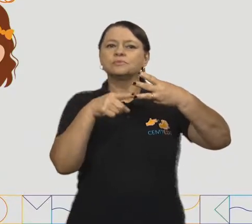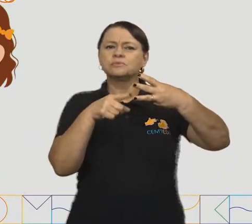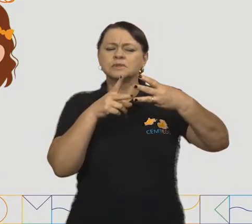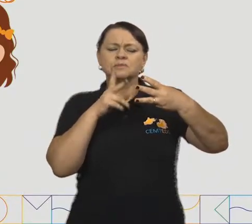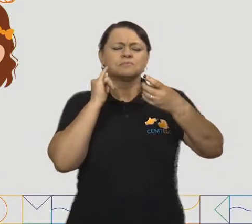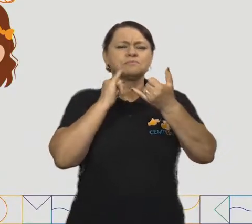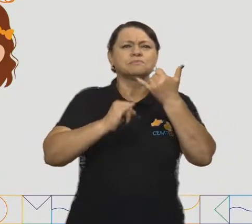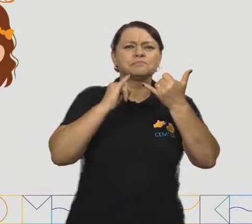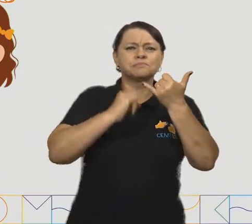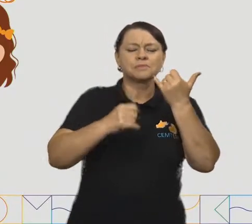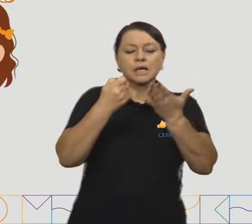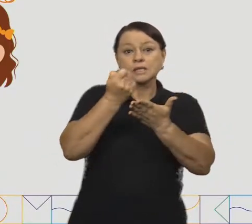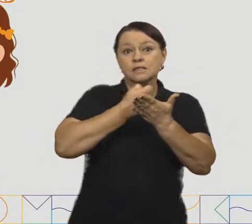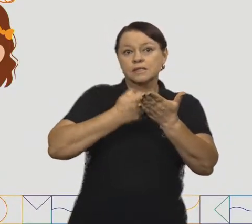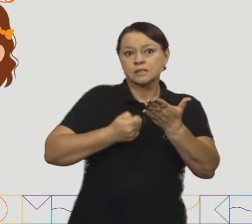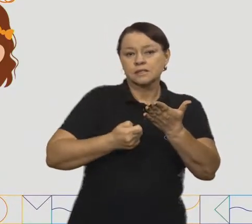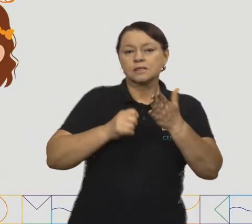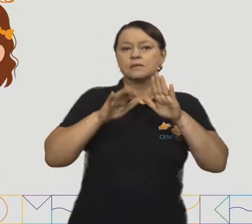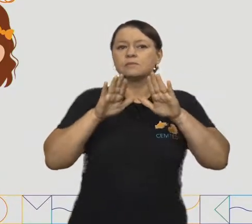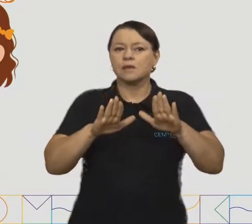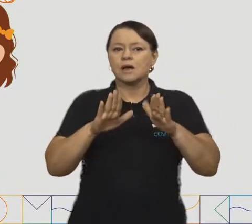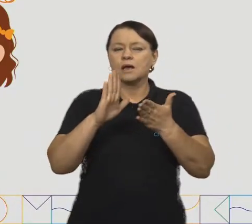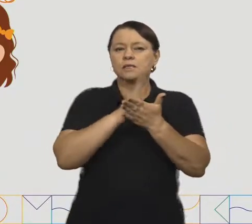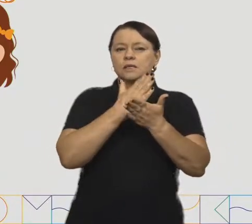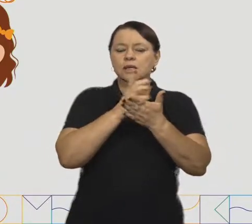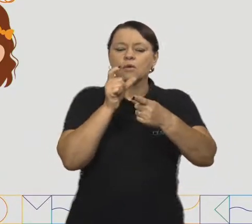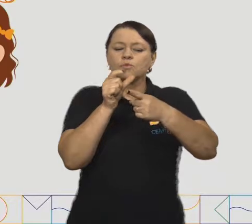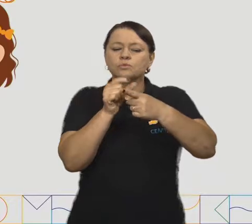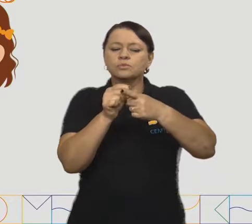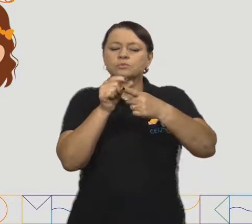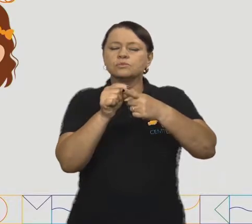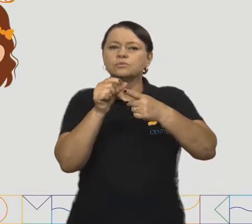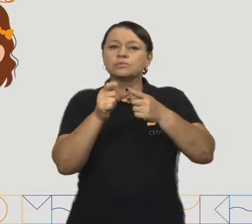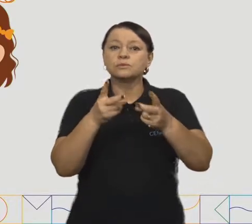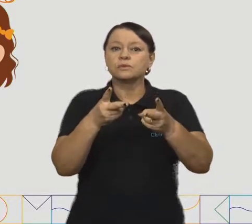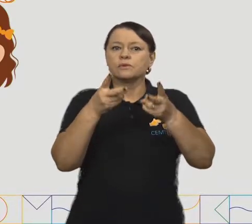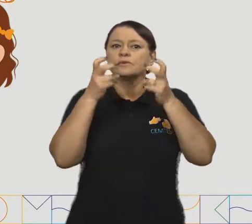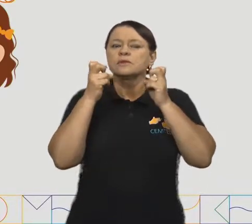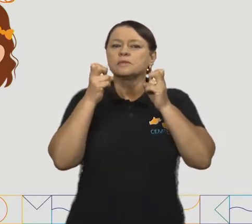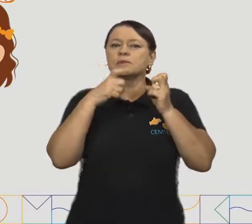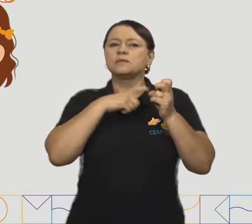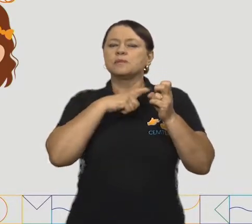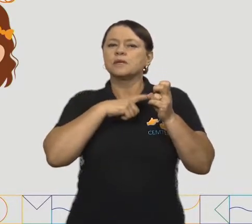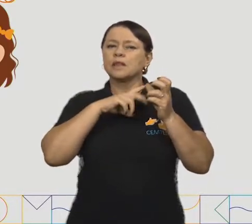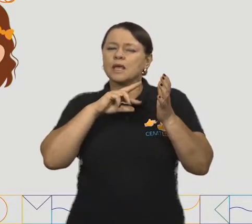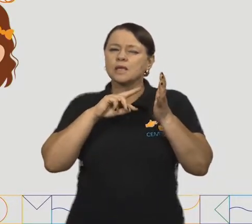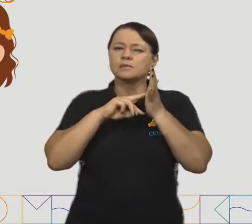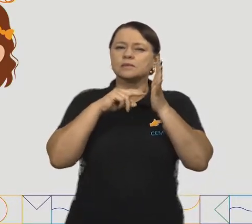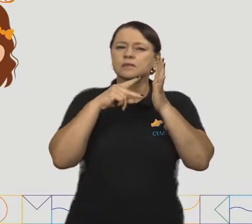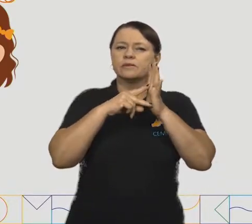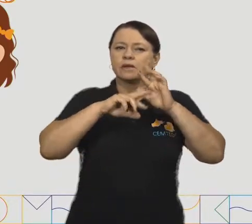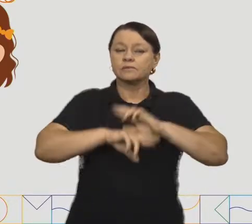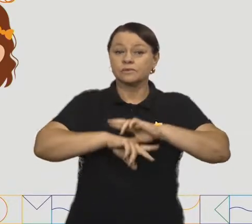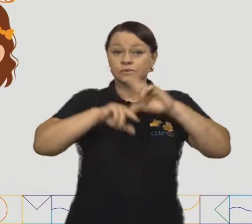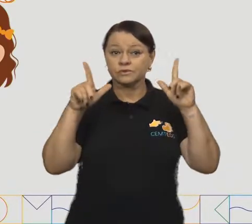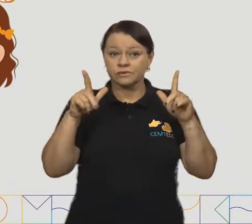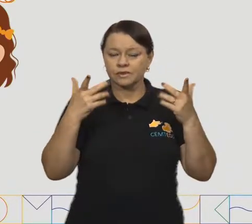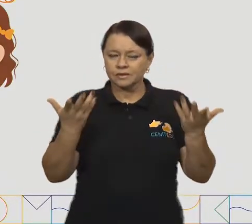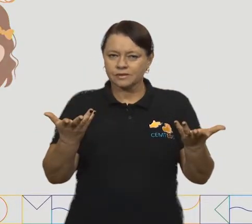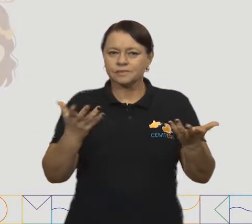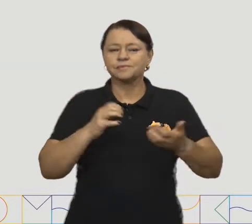agora. Dê uma parada e tente. Eu tenho certeza que a leitura de algumas destas palavras deste trava-língua